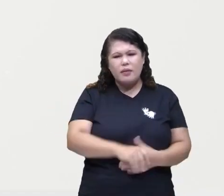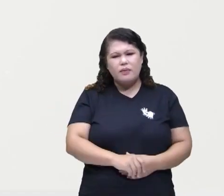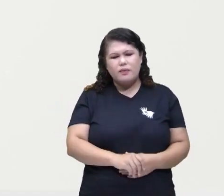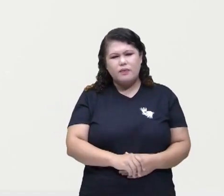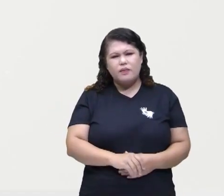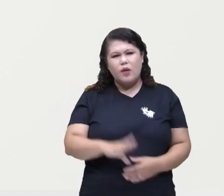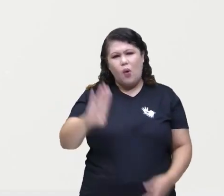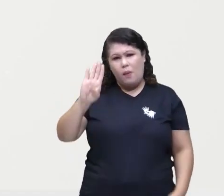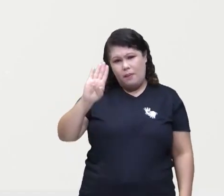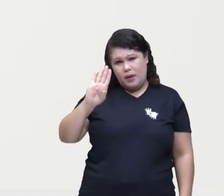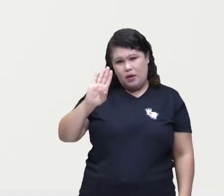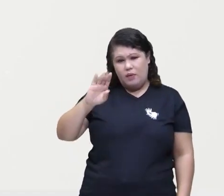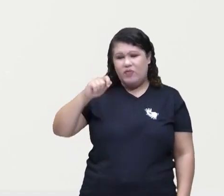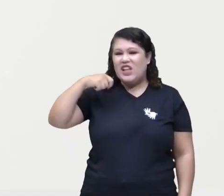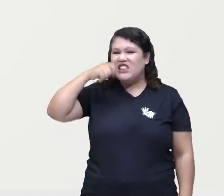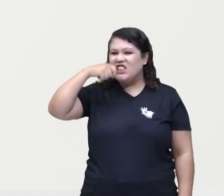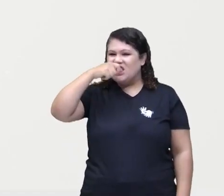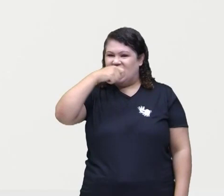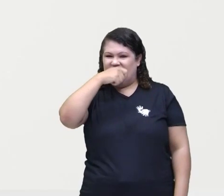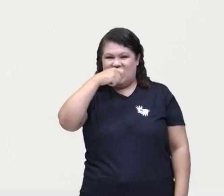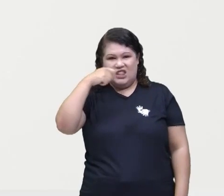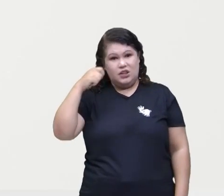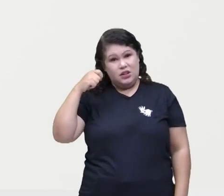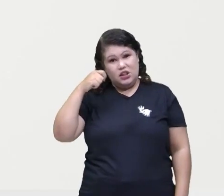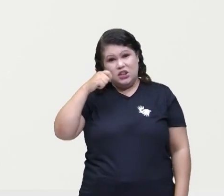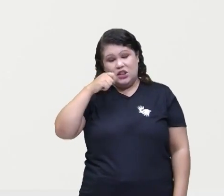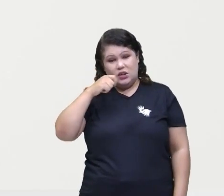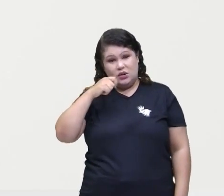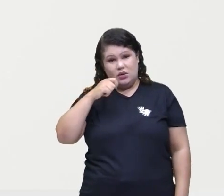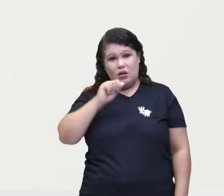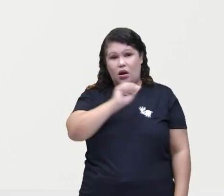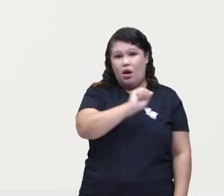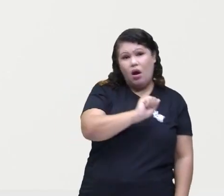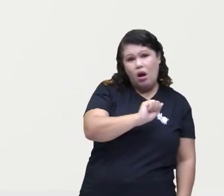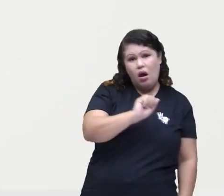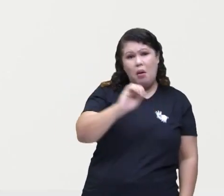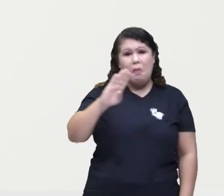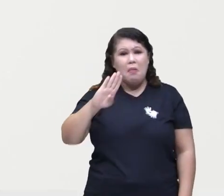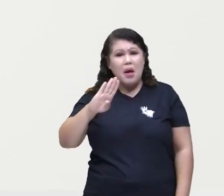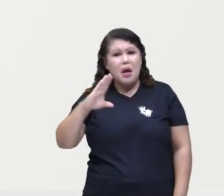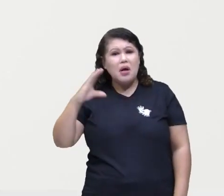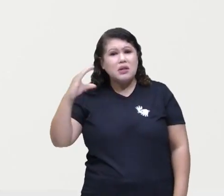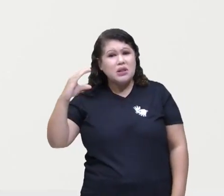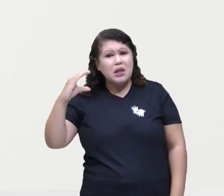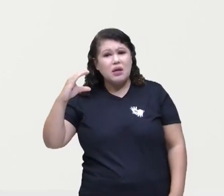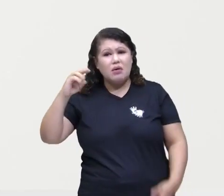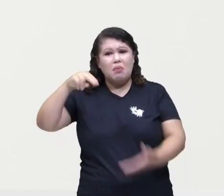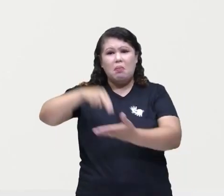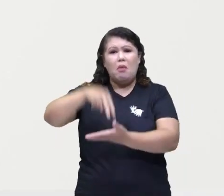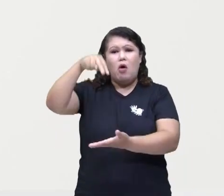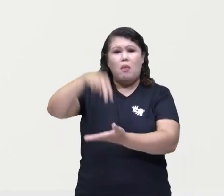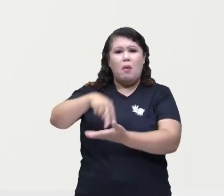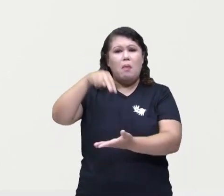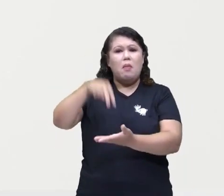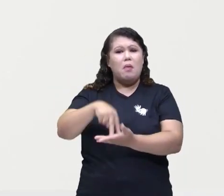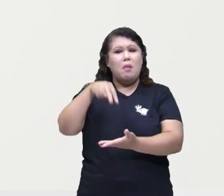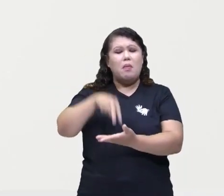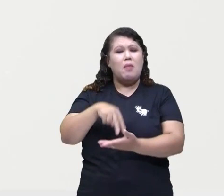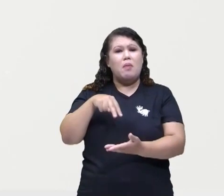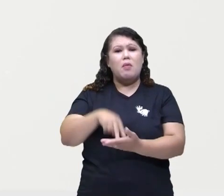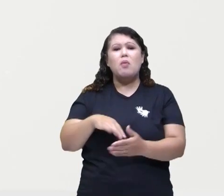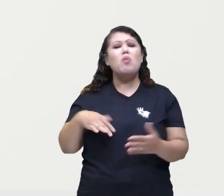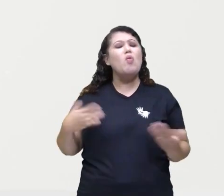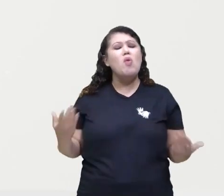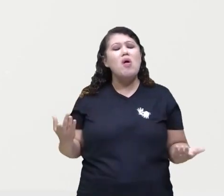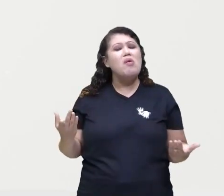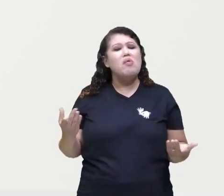escovar os dentes? Vocês acham que é a letra B ou é a letra C? Ele vai pular? Vamos lá descobrir